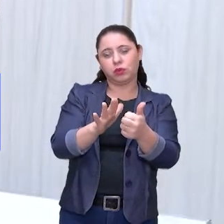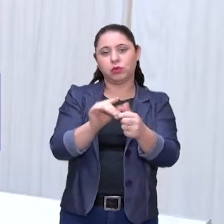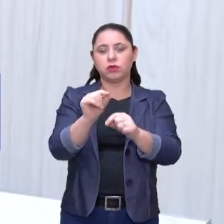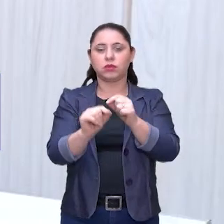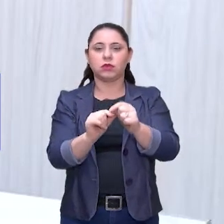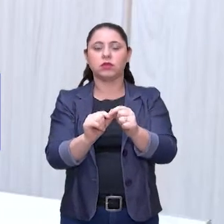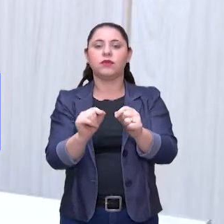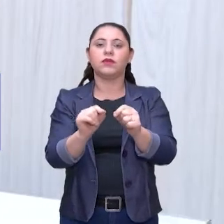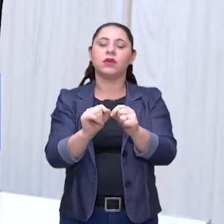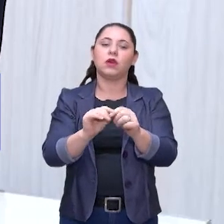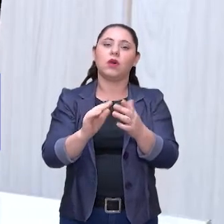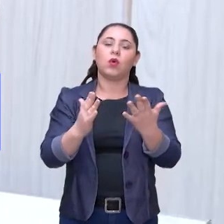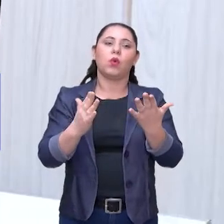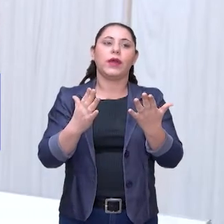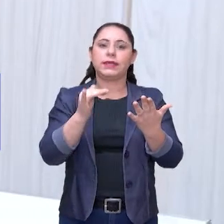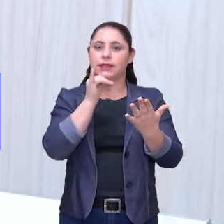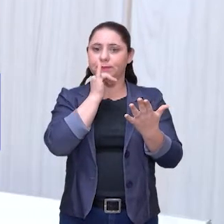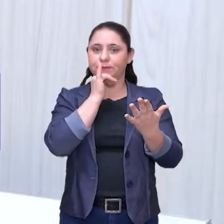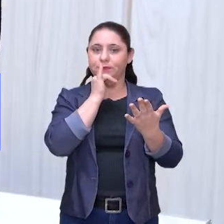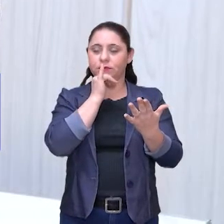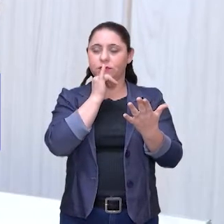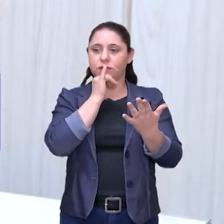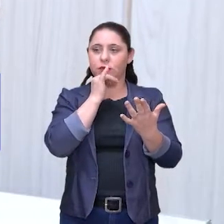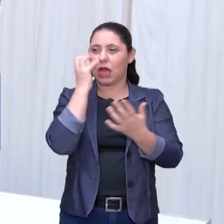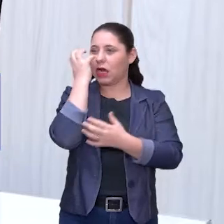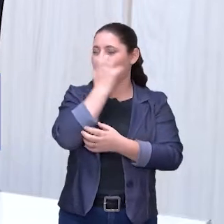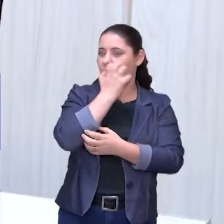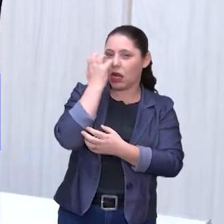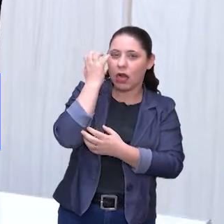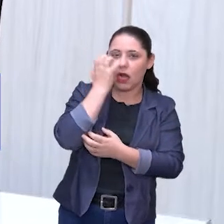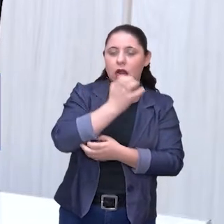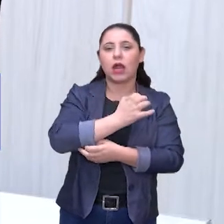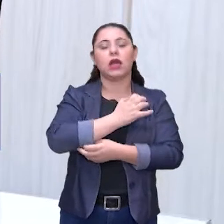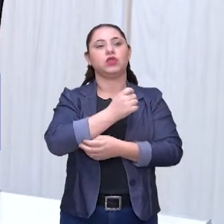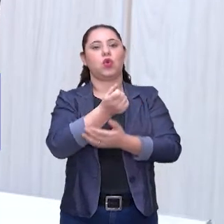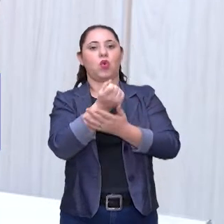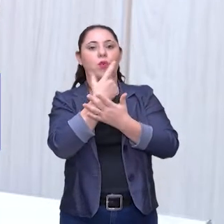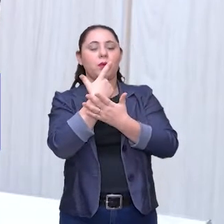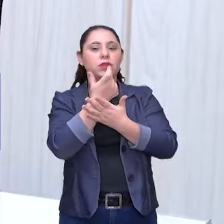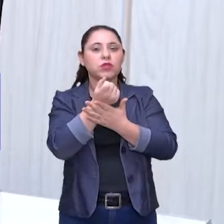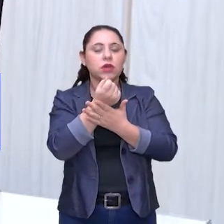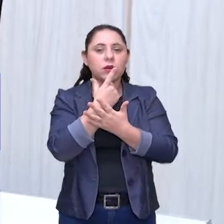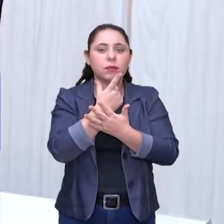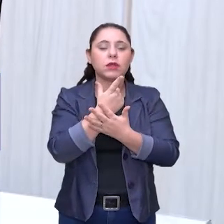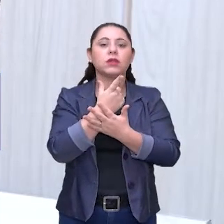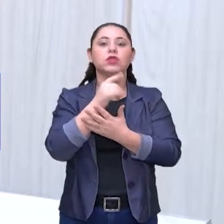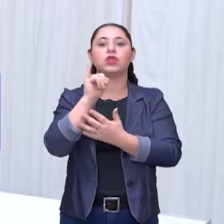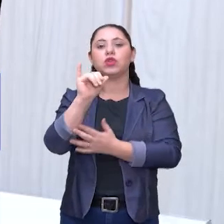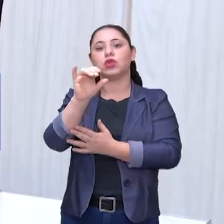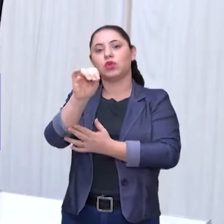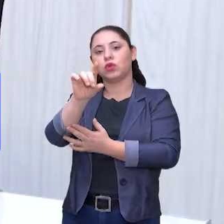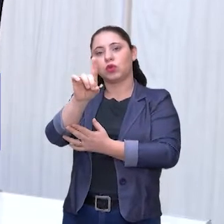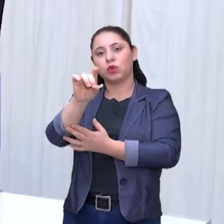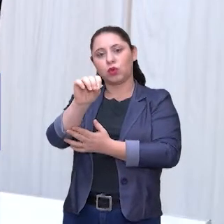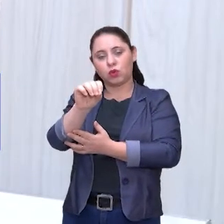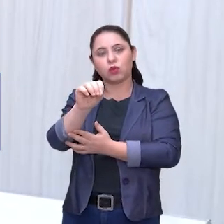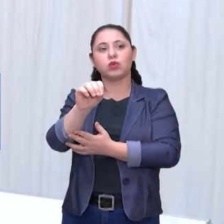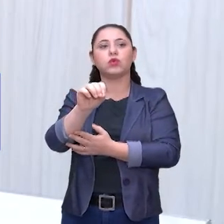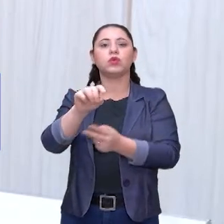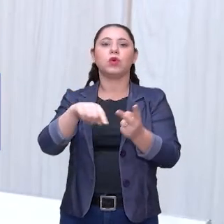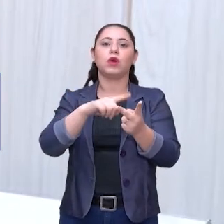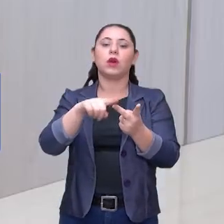crônica. Aguda, geralmente, é desencadeada por alérgenos, né? Que pode ser medicamentos, pode